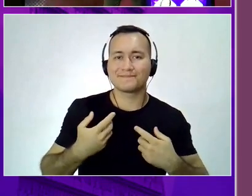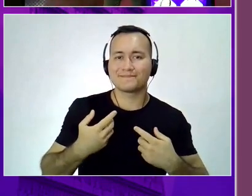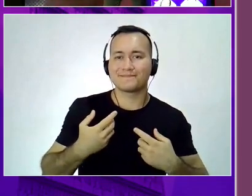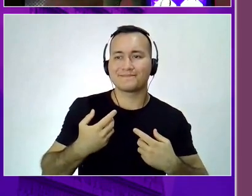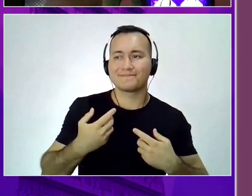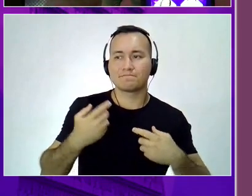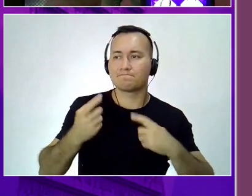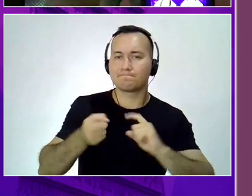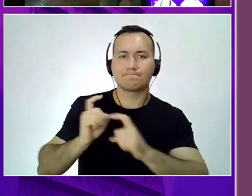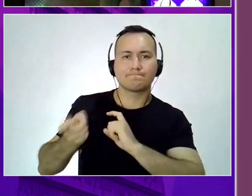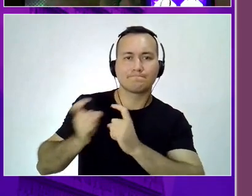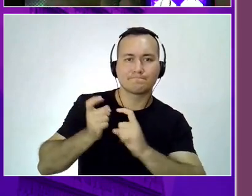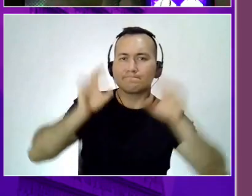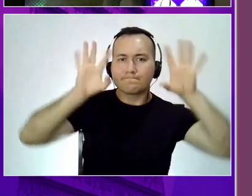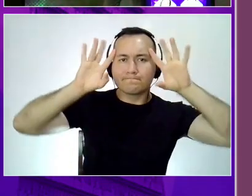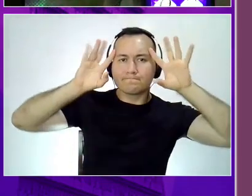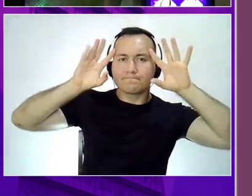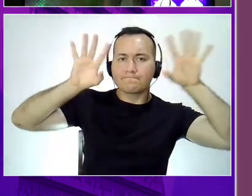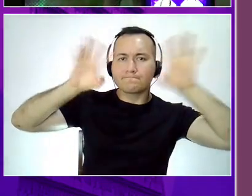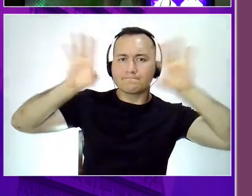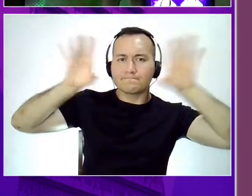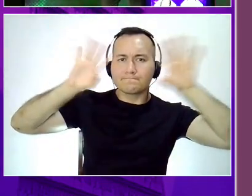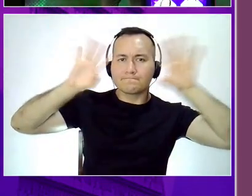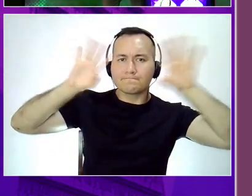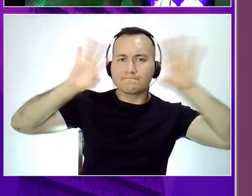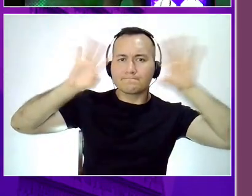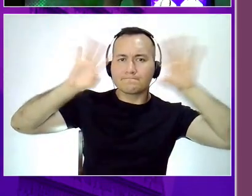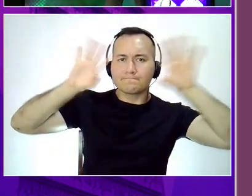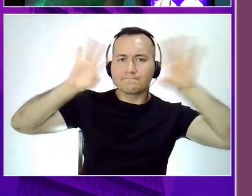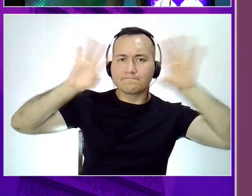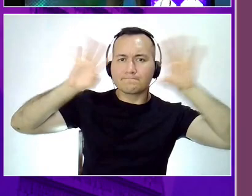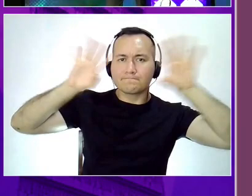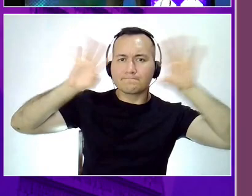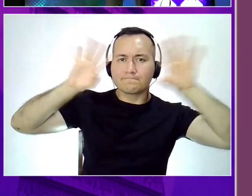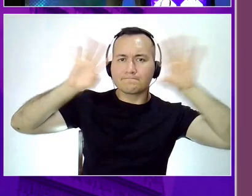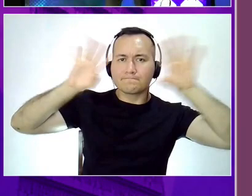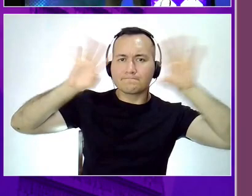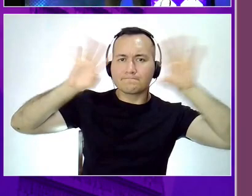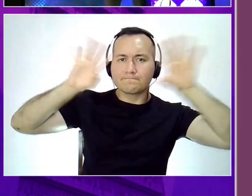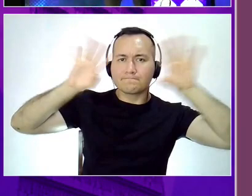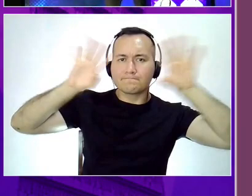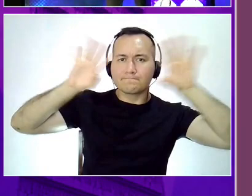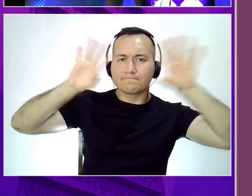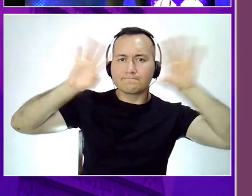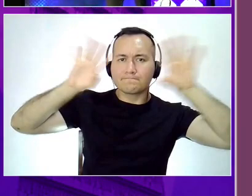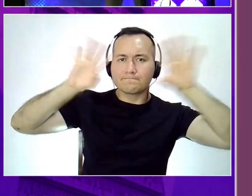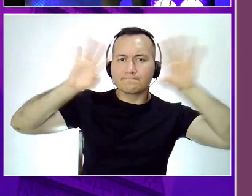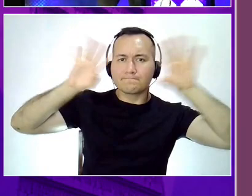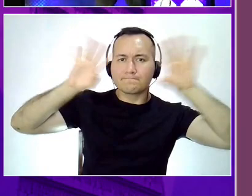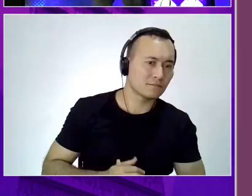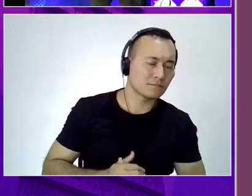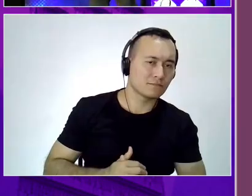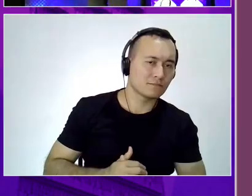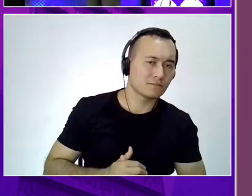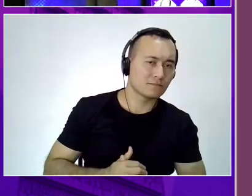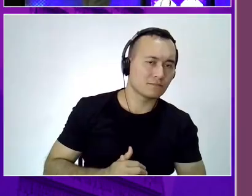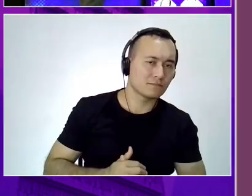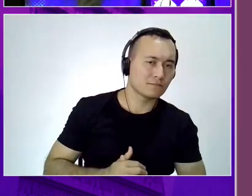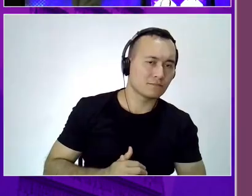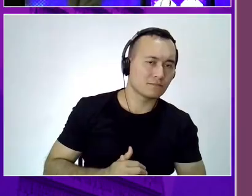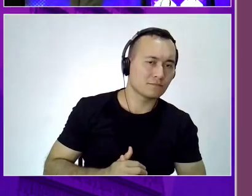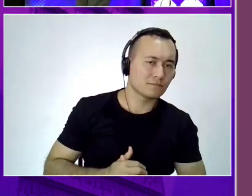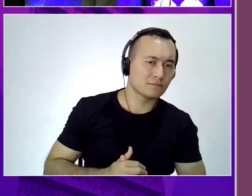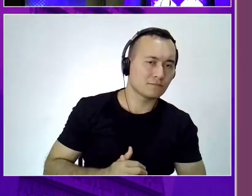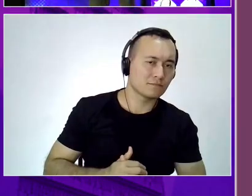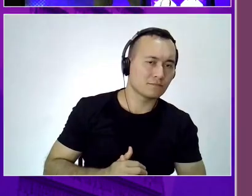a olhar para cada detalhe, dificilmente você vai achar uma outra empresa que tenha exatamente o mesmo pipeline. Então, a gente não consegue, assim, me